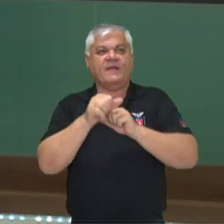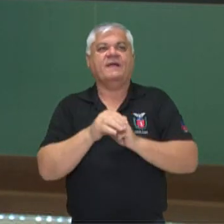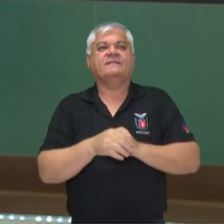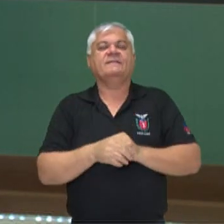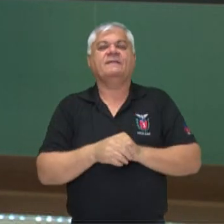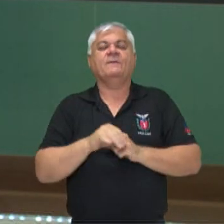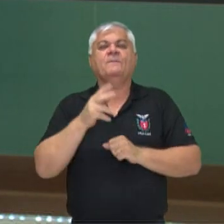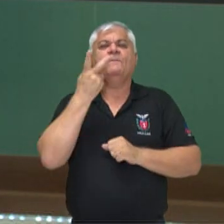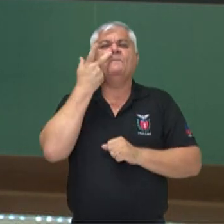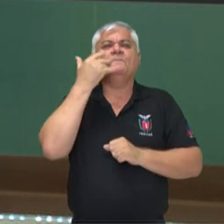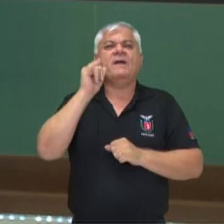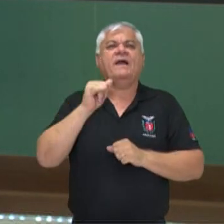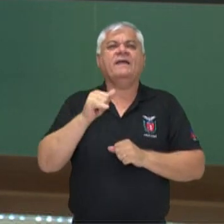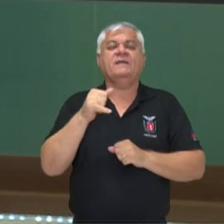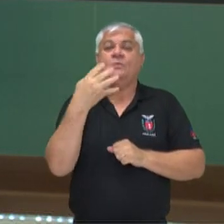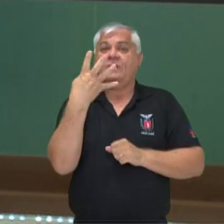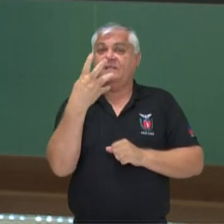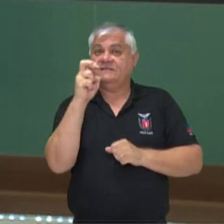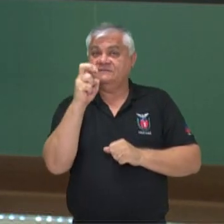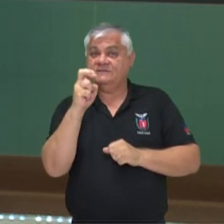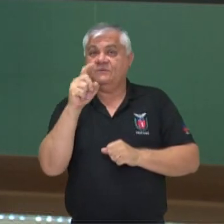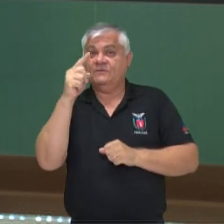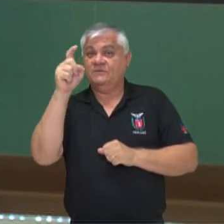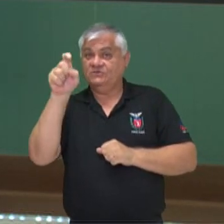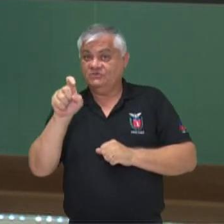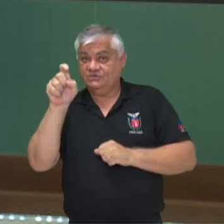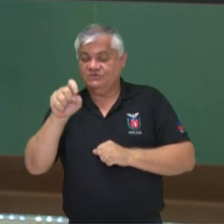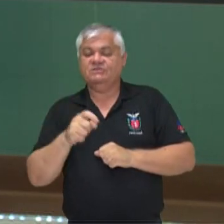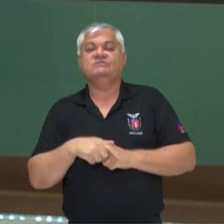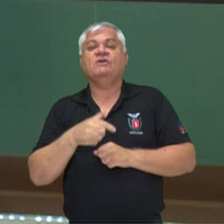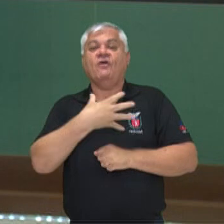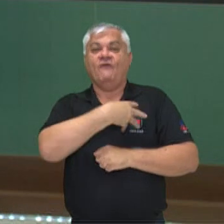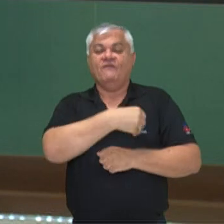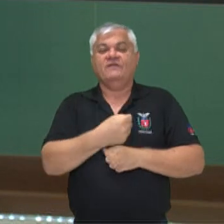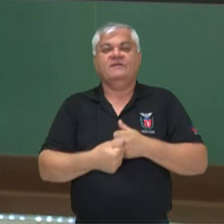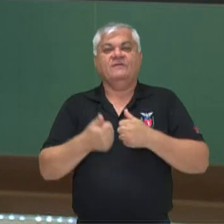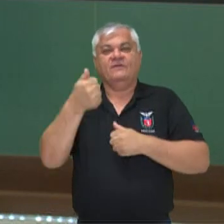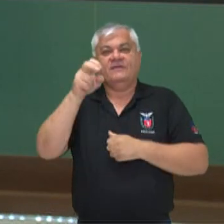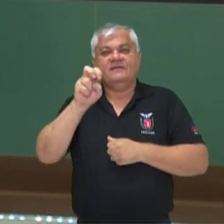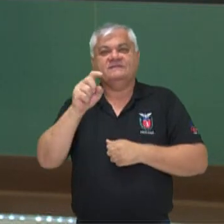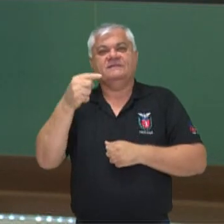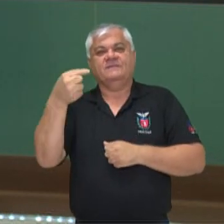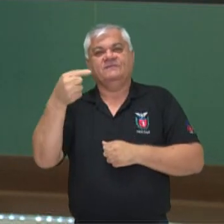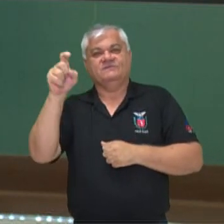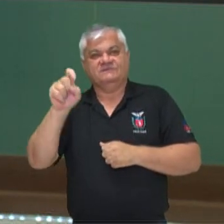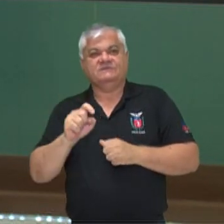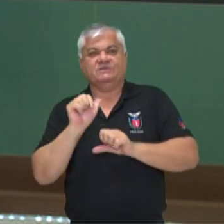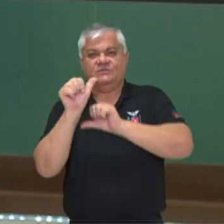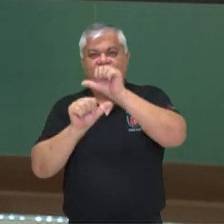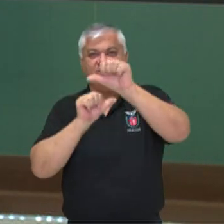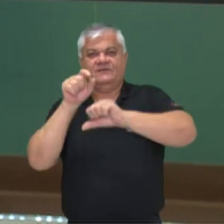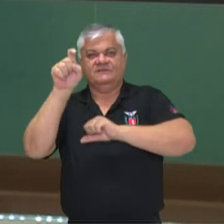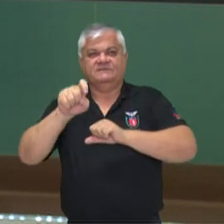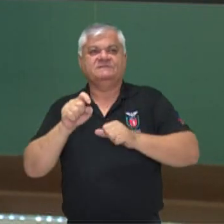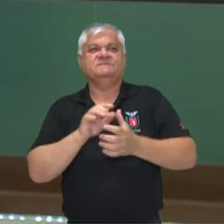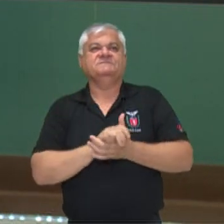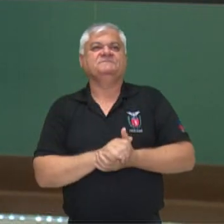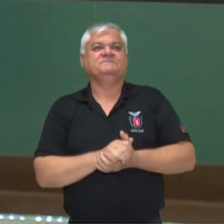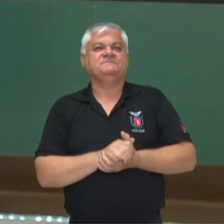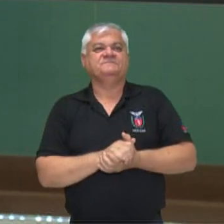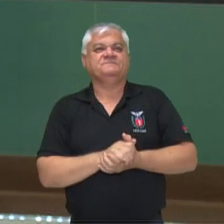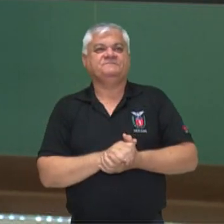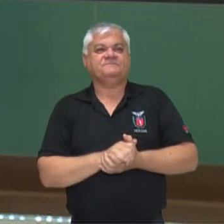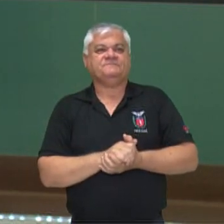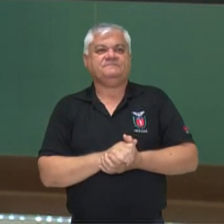A idade do pai é x anos, é 45 menos x, e a do filho é 15 menos x. Vamos trocar o x desses valores aí, tá bom? Um de cada